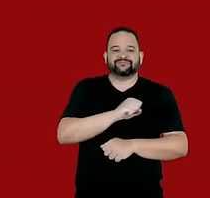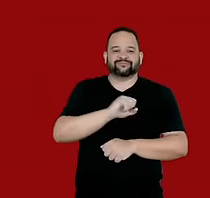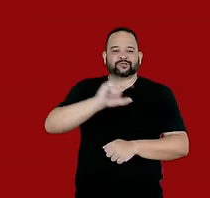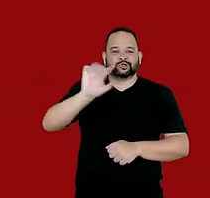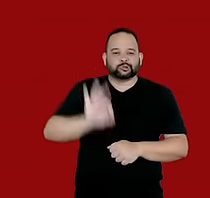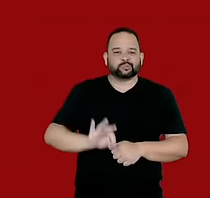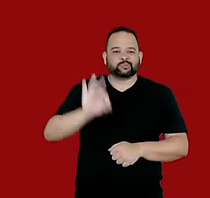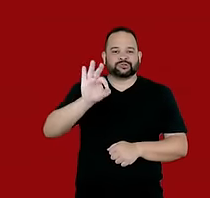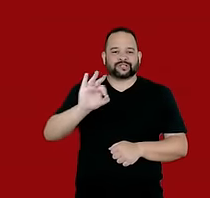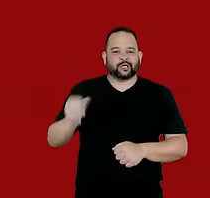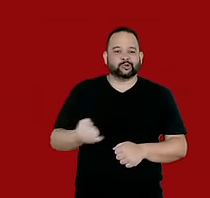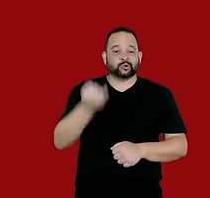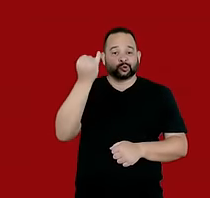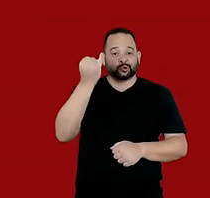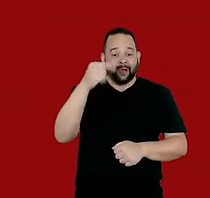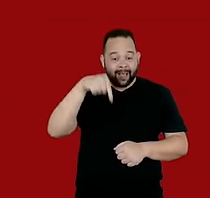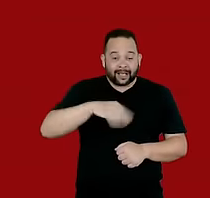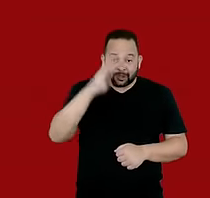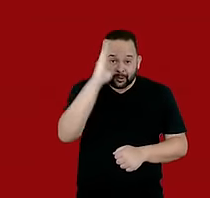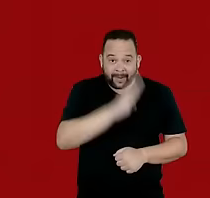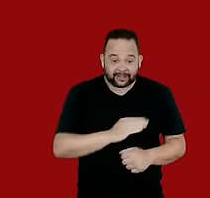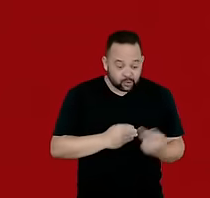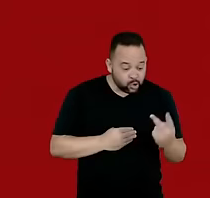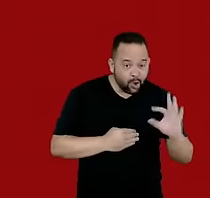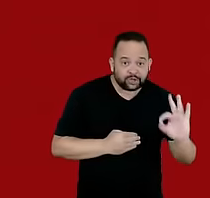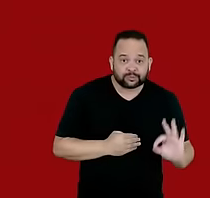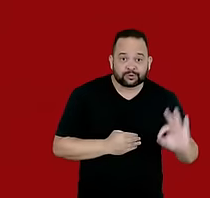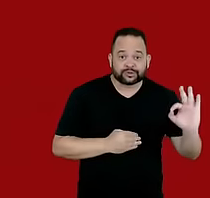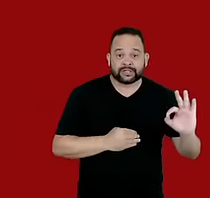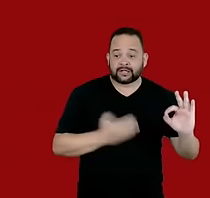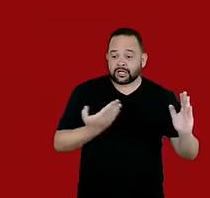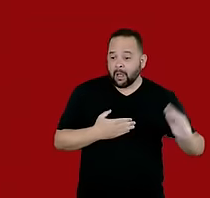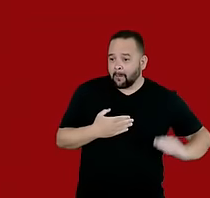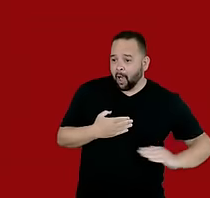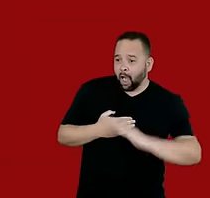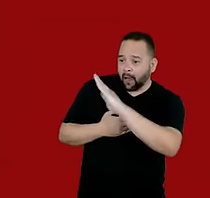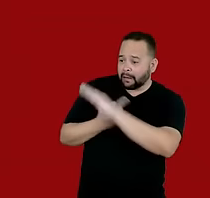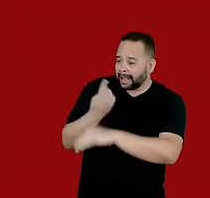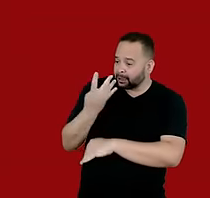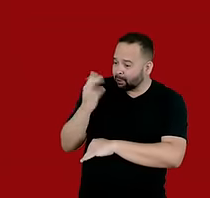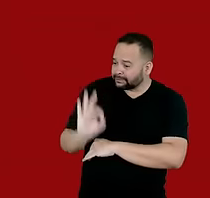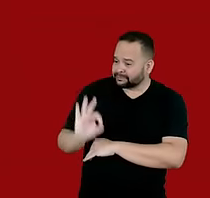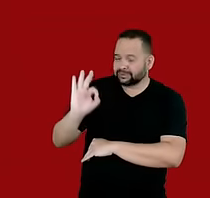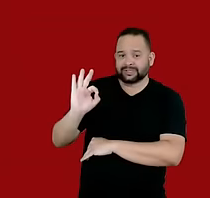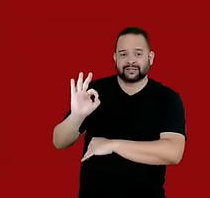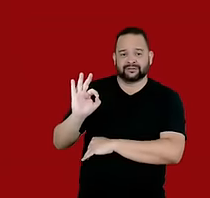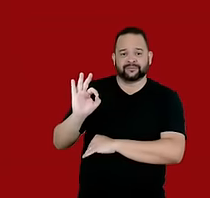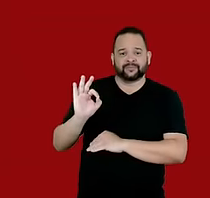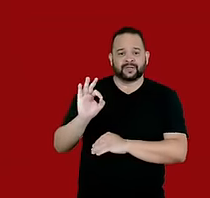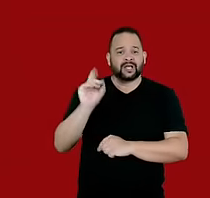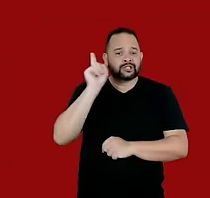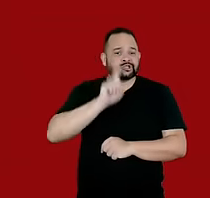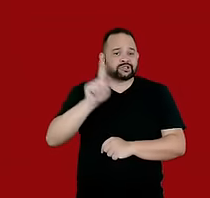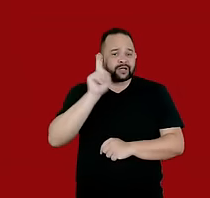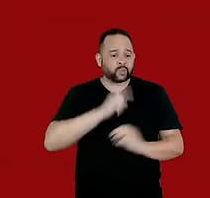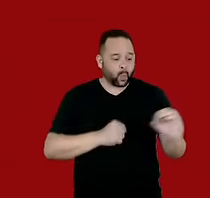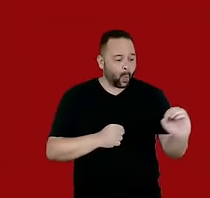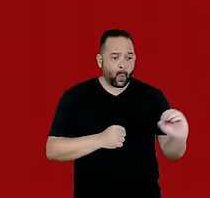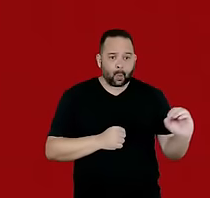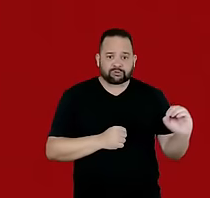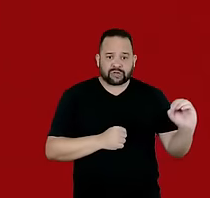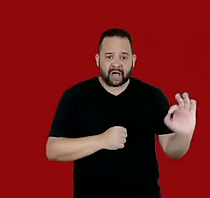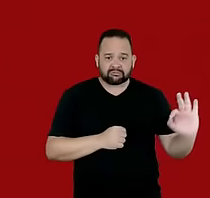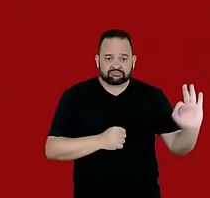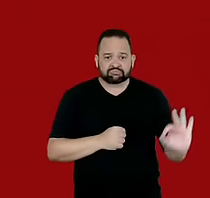batendo quase 14 o Estados Unidos saindo a taxa de zero ou negativa indo para perto de cinco e vários dos outros países do mundo